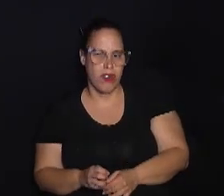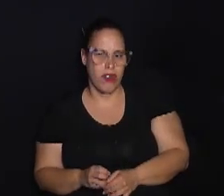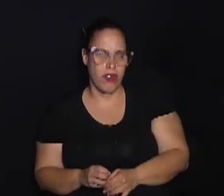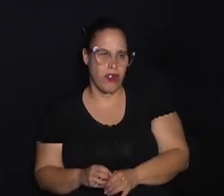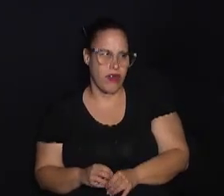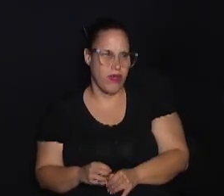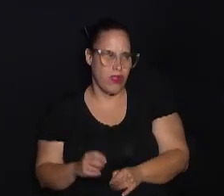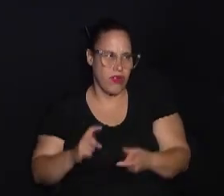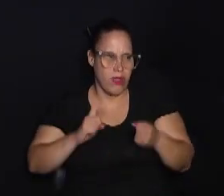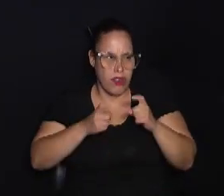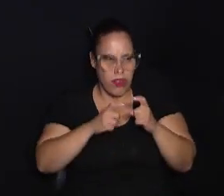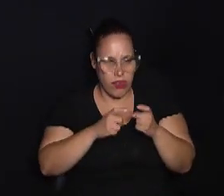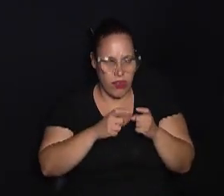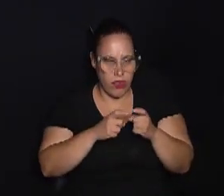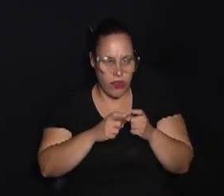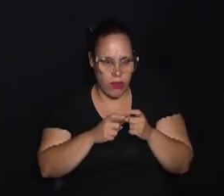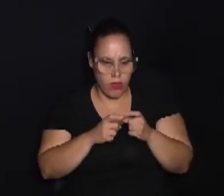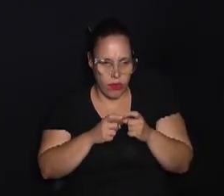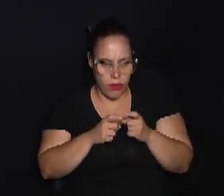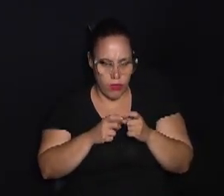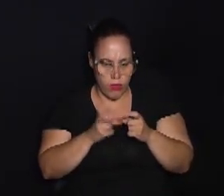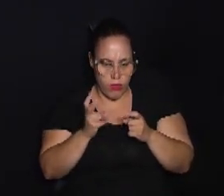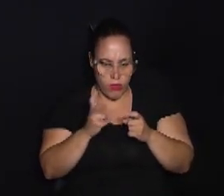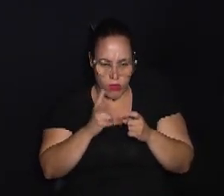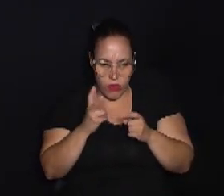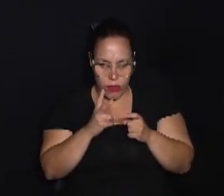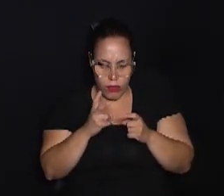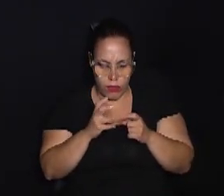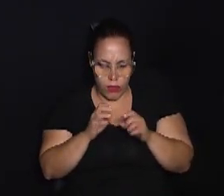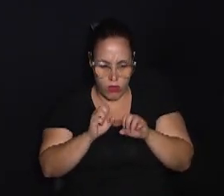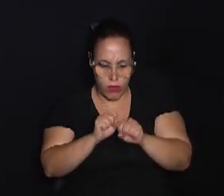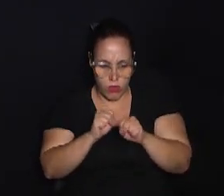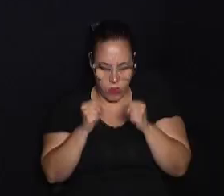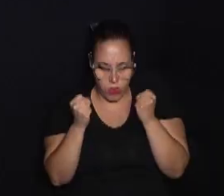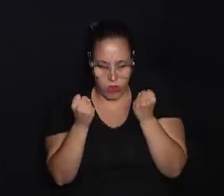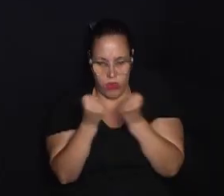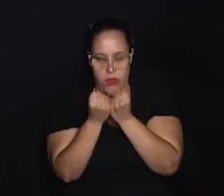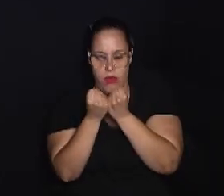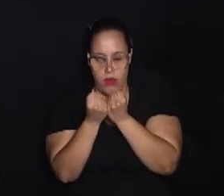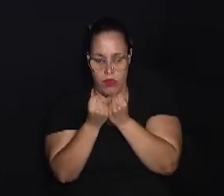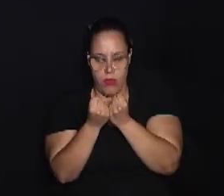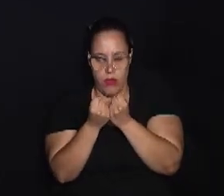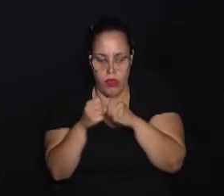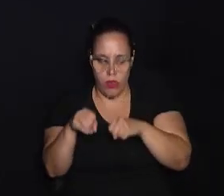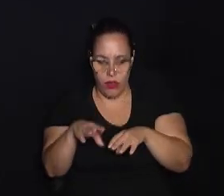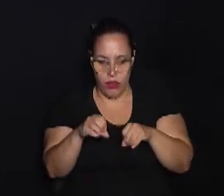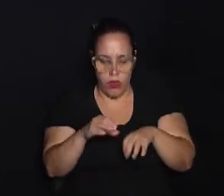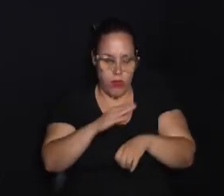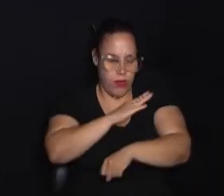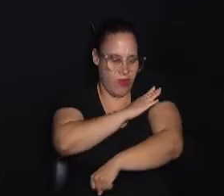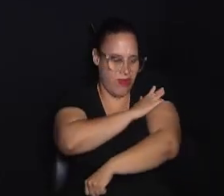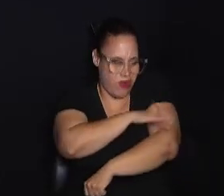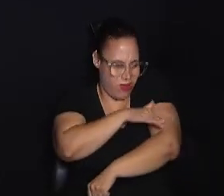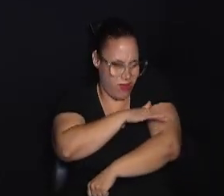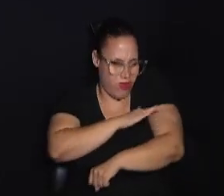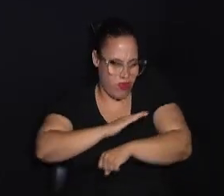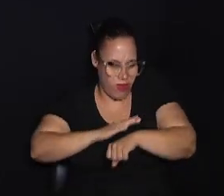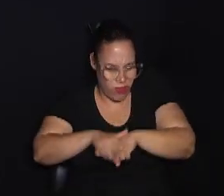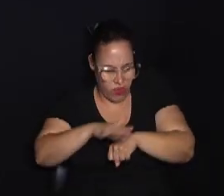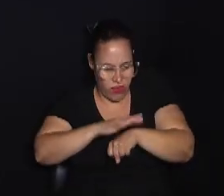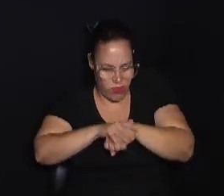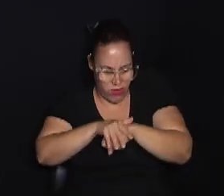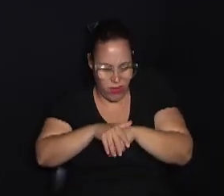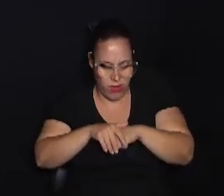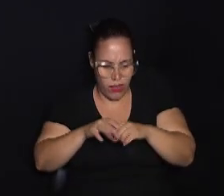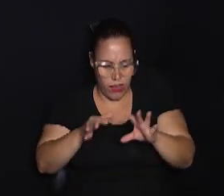reuniões, mas a gente também fizemos 2 grandes seminários, um pautando a educação antirracista e outro pautando a educação